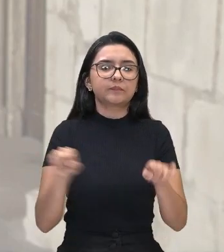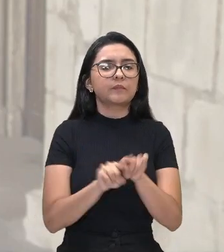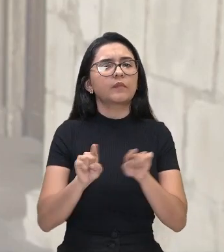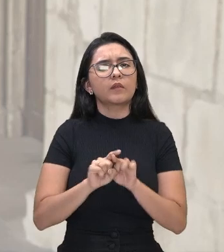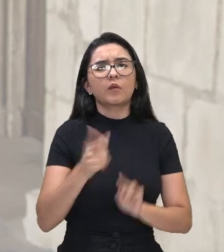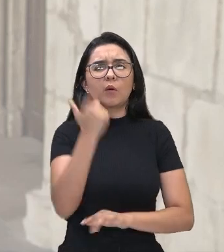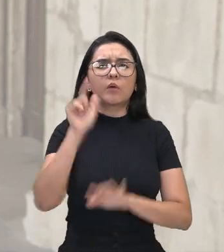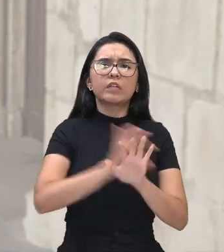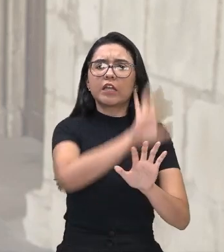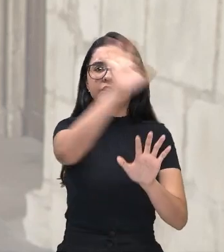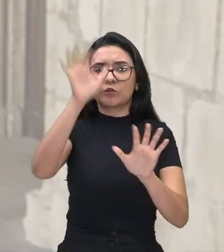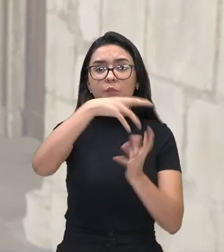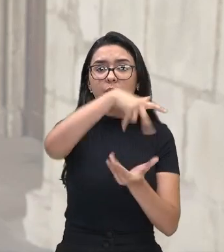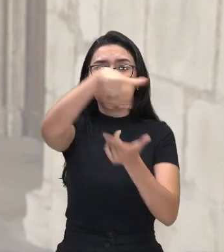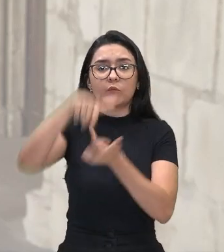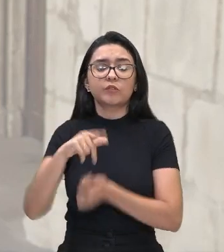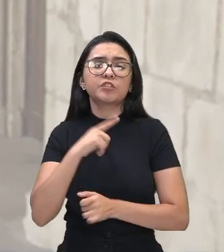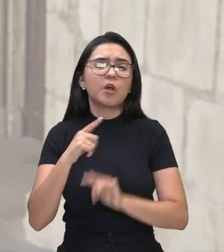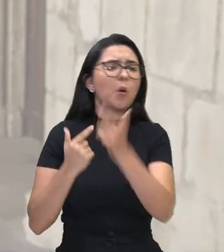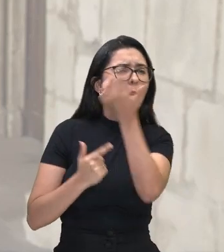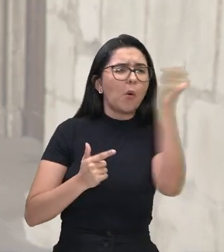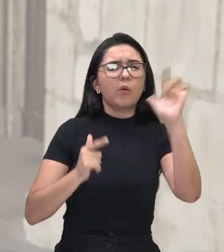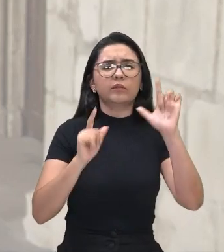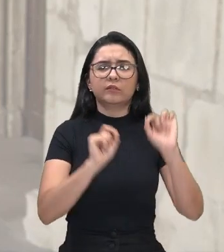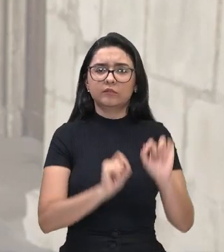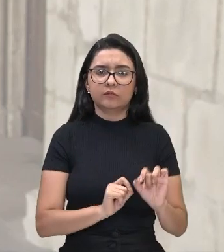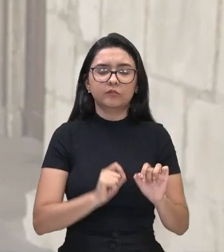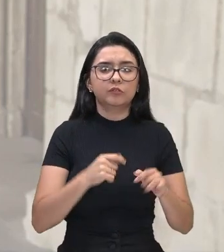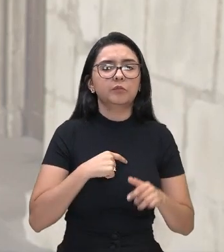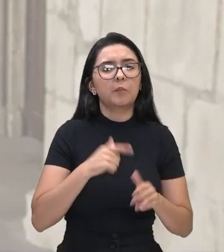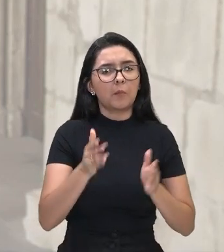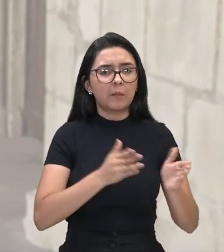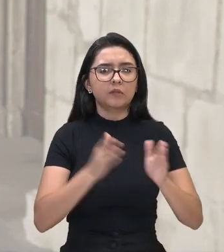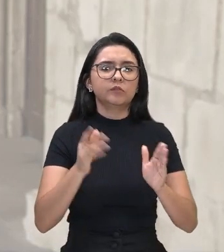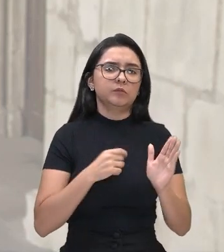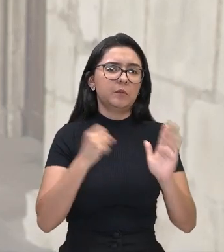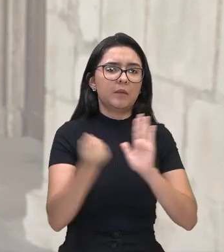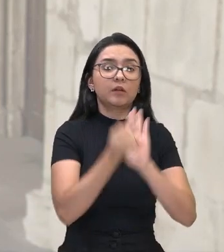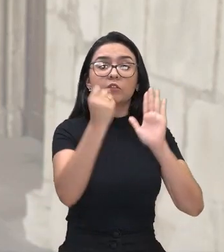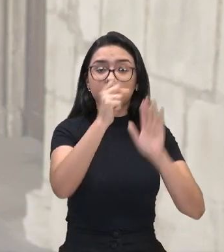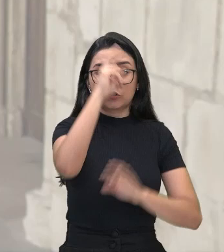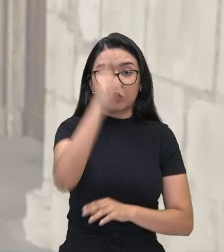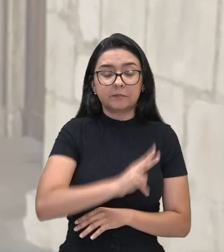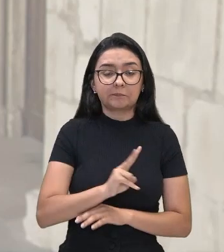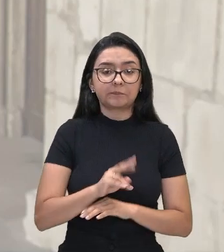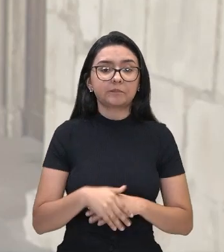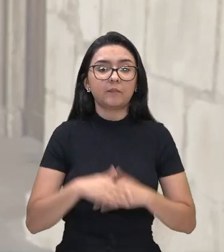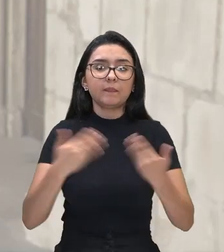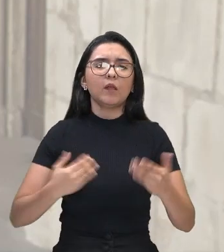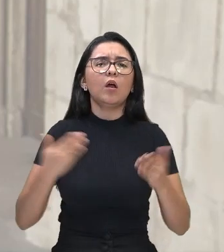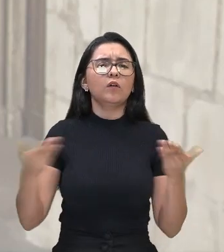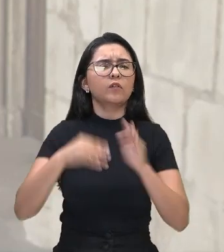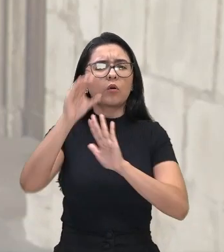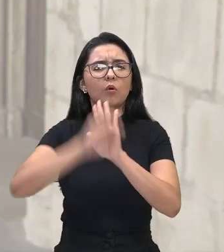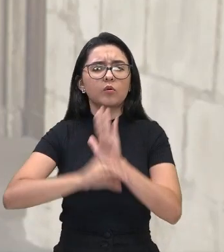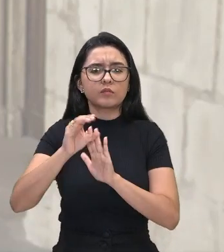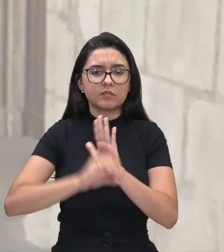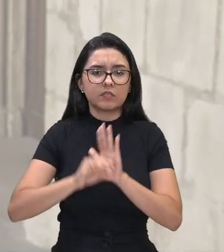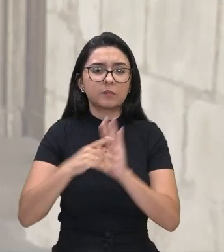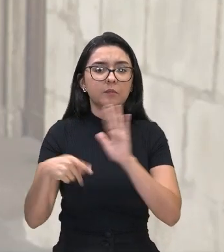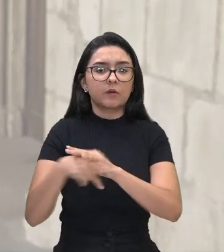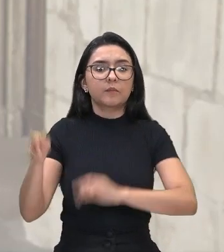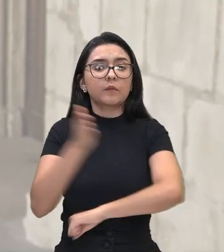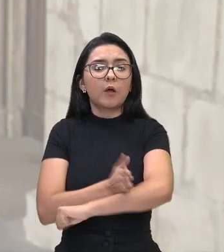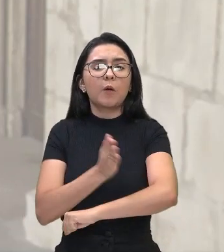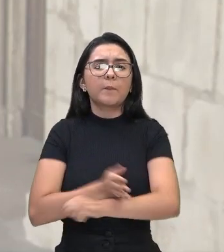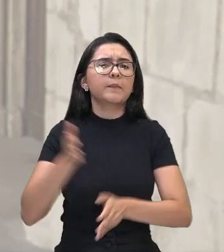mundo a gente estava passando por outros momentos históricos. Vamos então conceituar Idade Média, o período que ficou